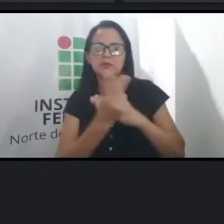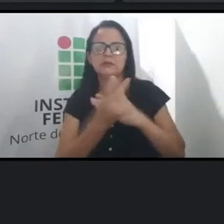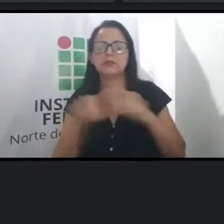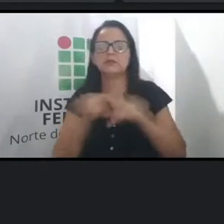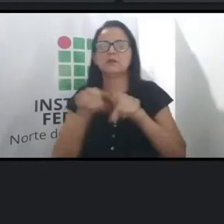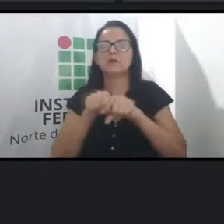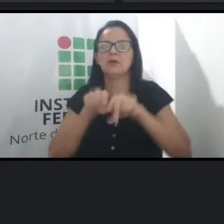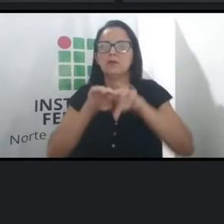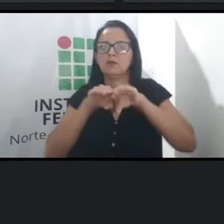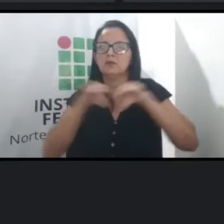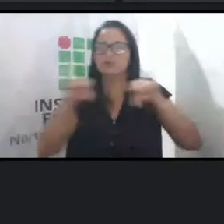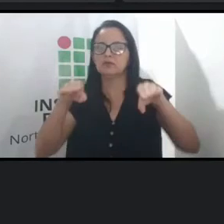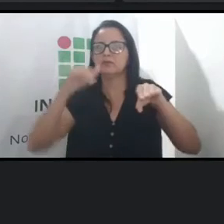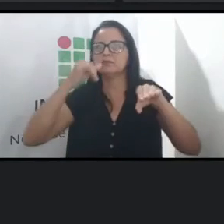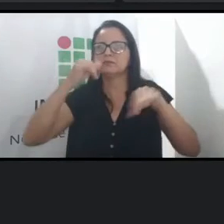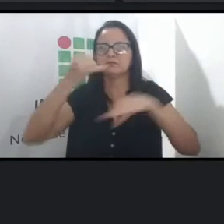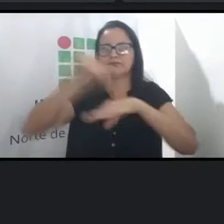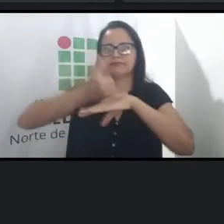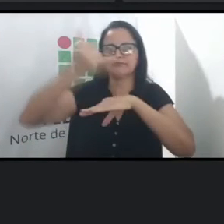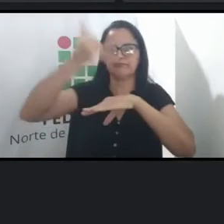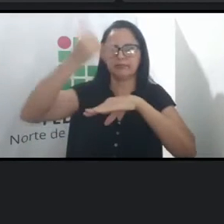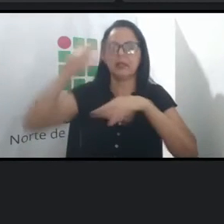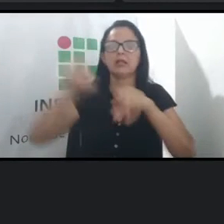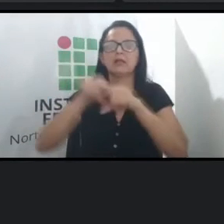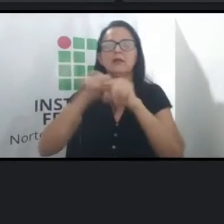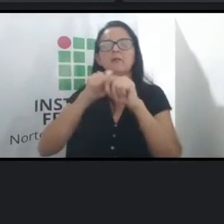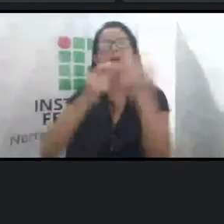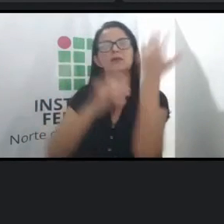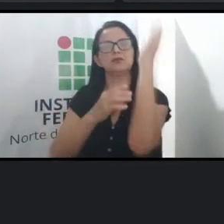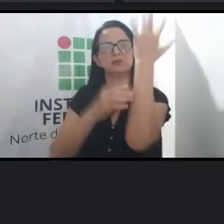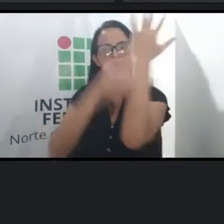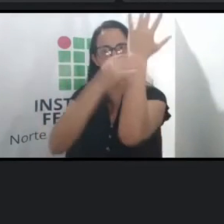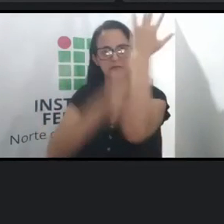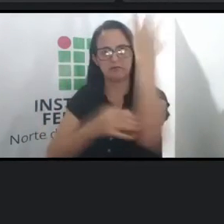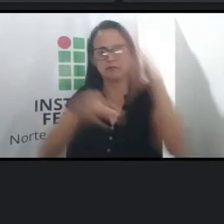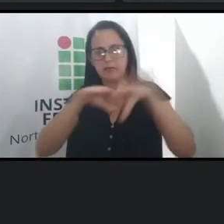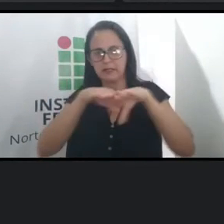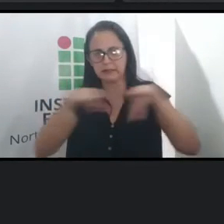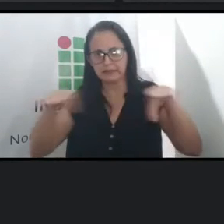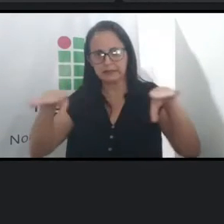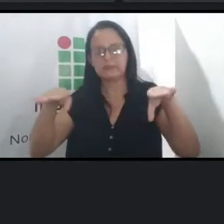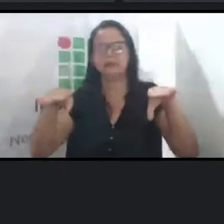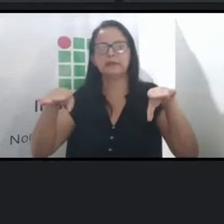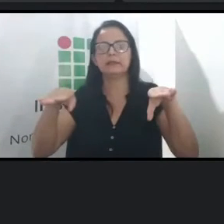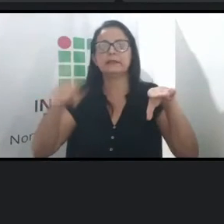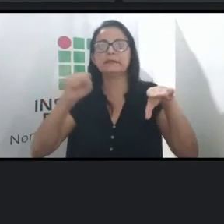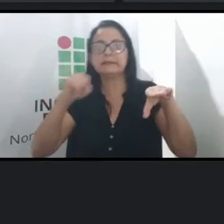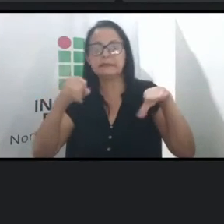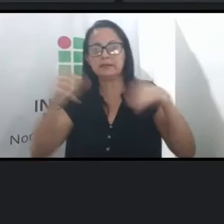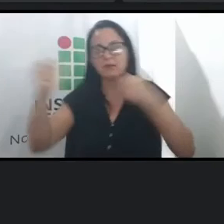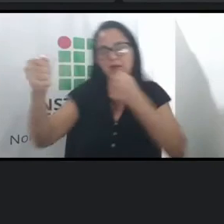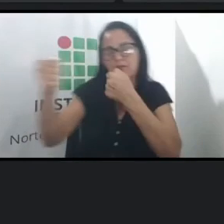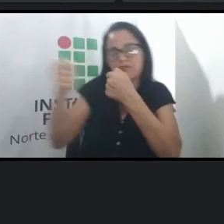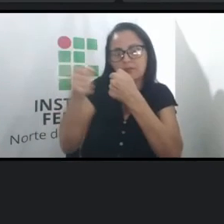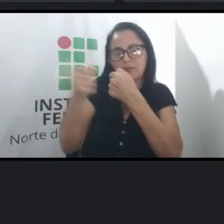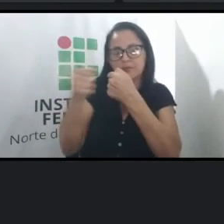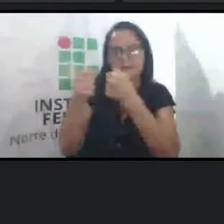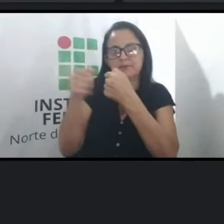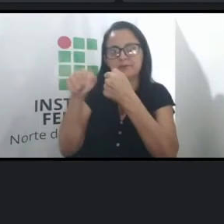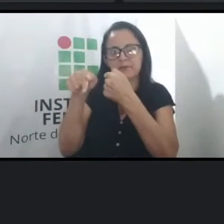utiliza andaime de madeira. Dependendo, se eu aproximar muito e o material